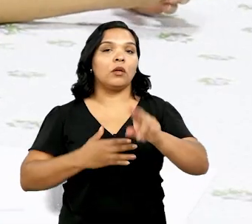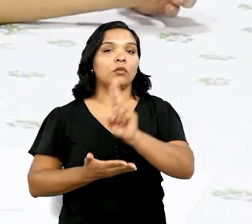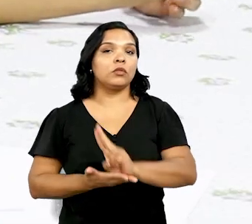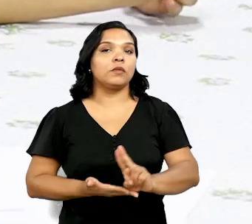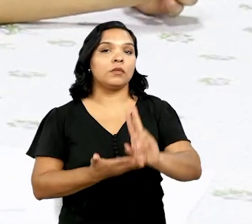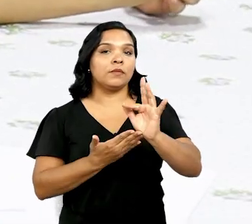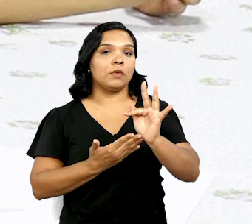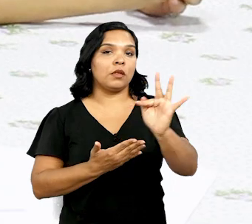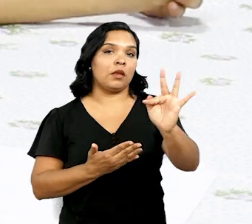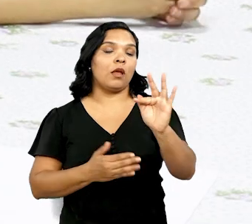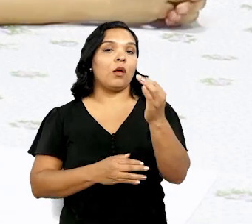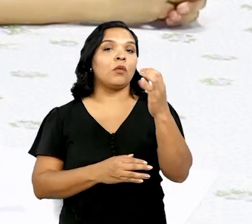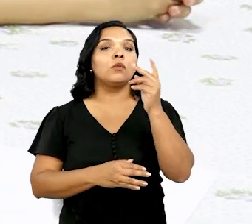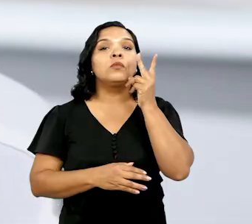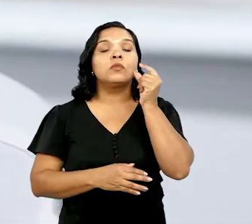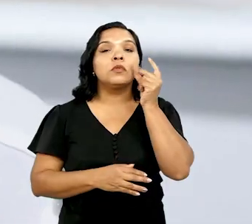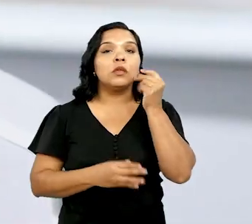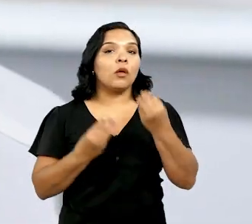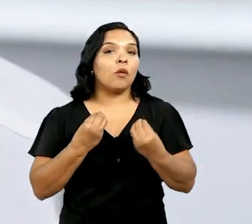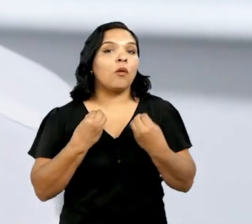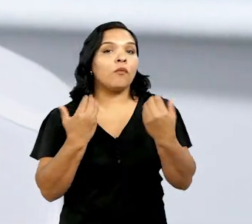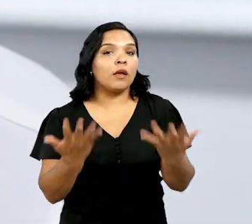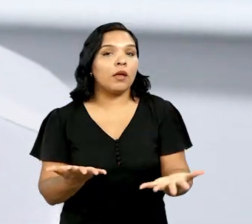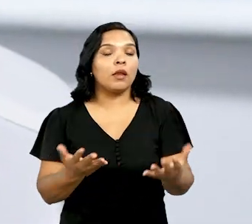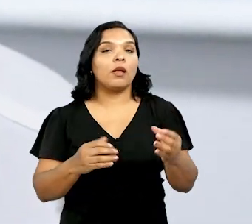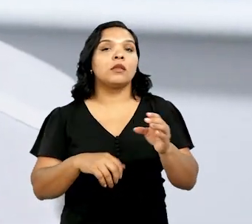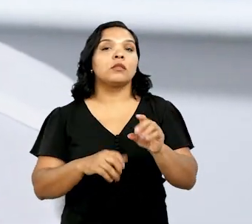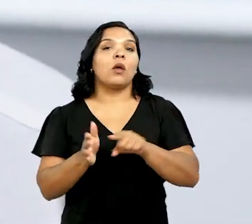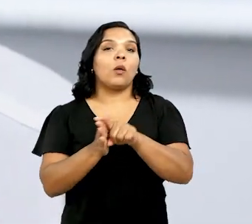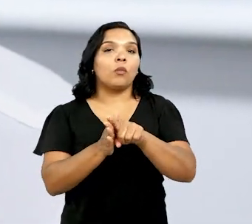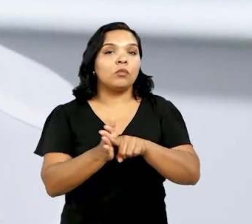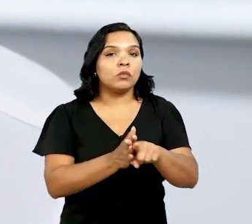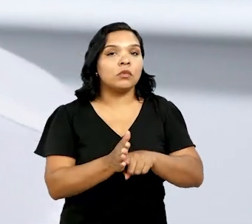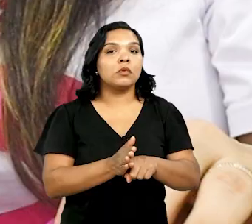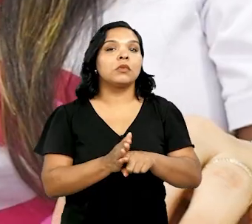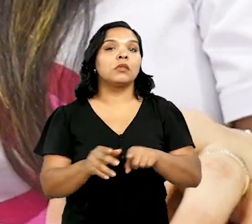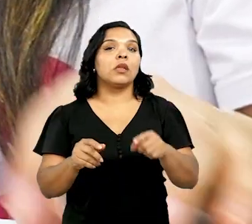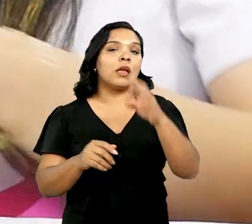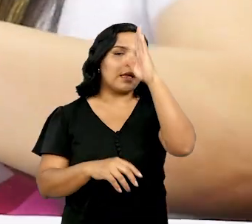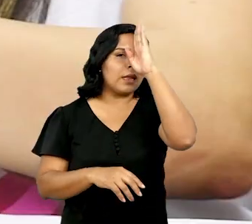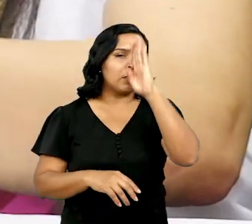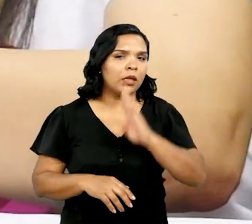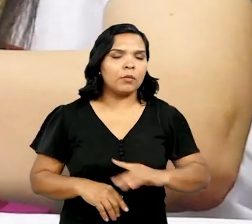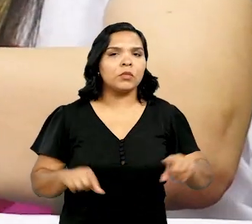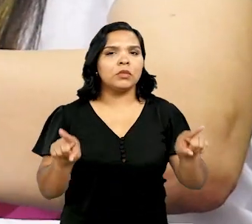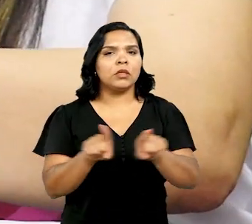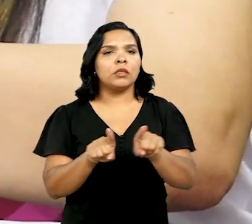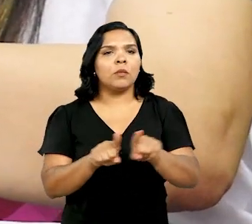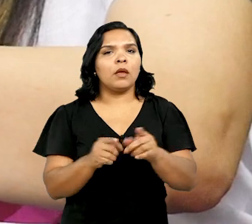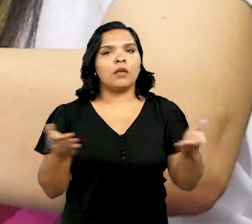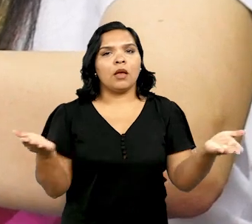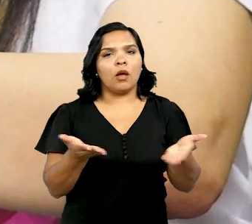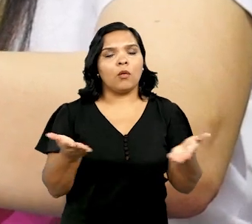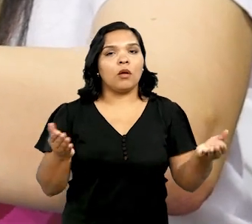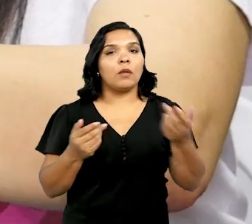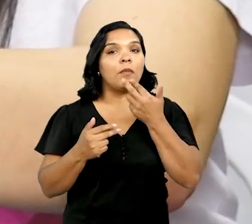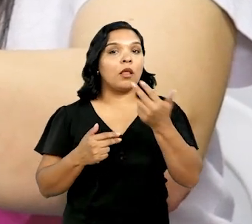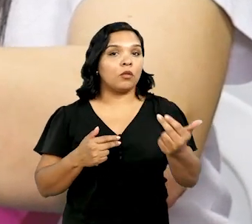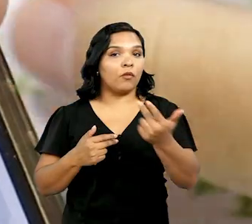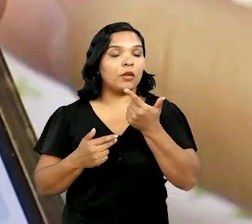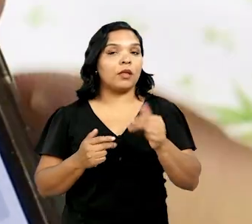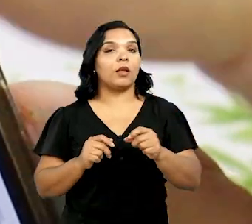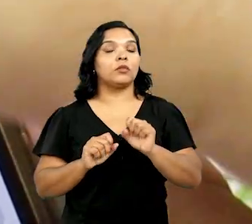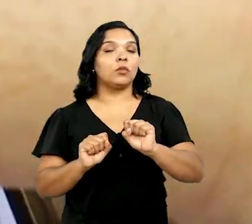da Universidade Federal do Ceará que oferece consultas e exames das mamas gratuitamente. E agora conta com uma